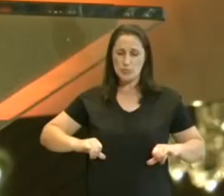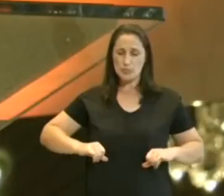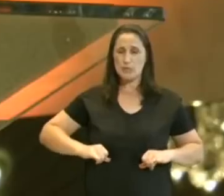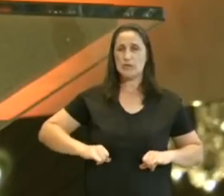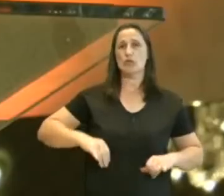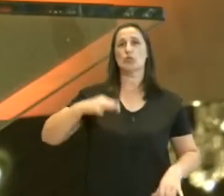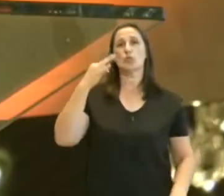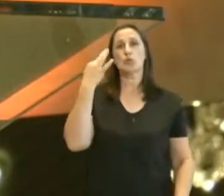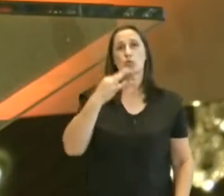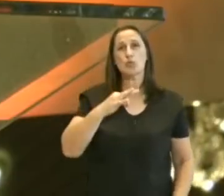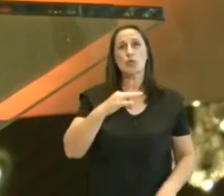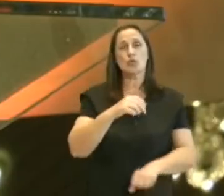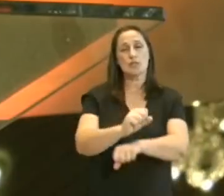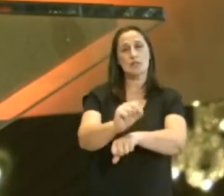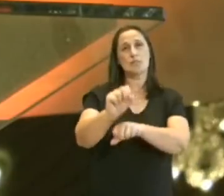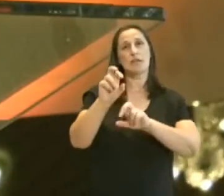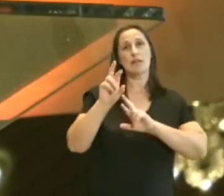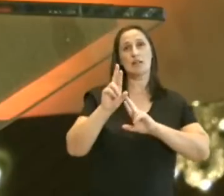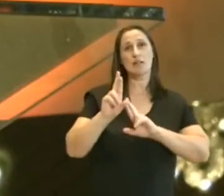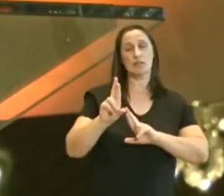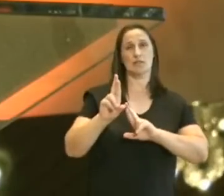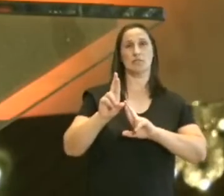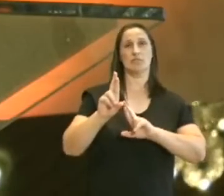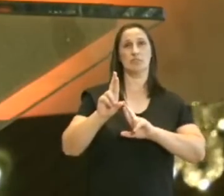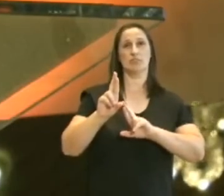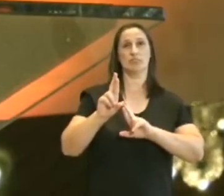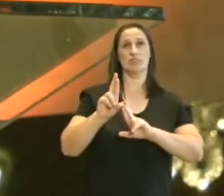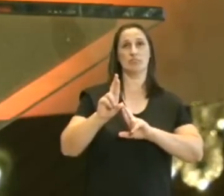alegrias, esperanças e frustrações.